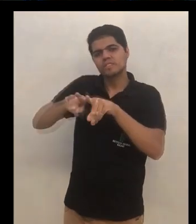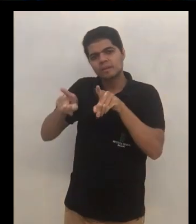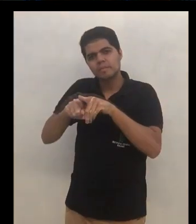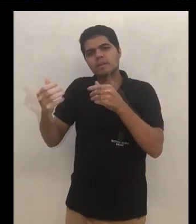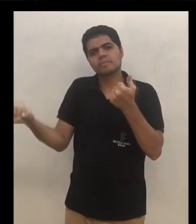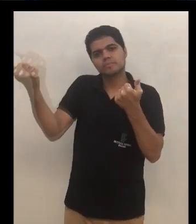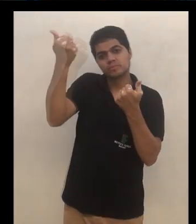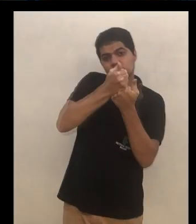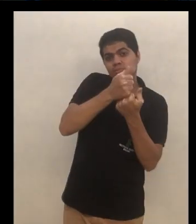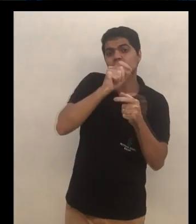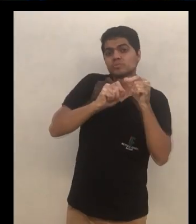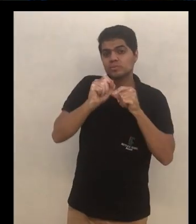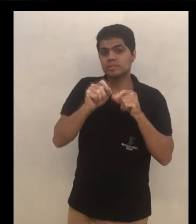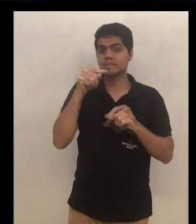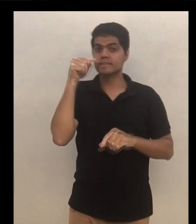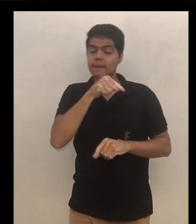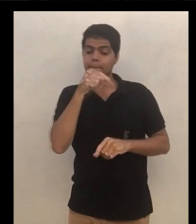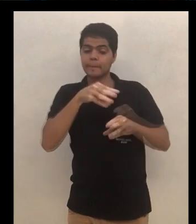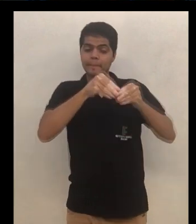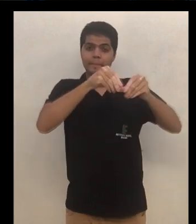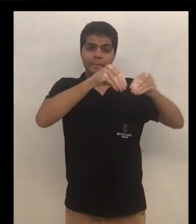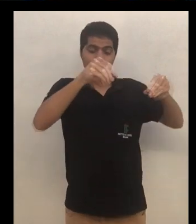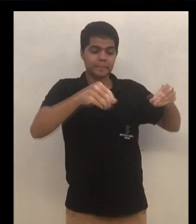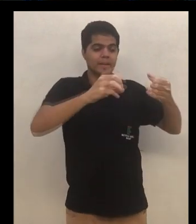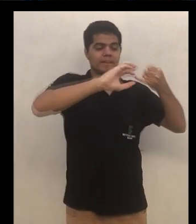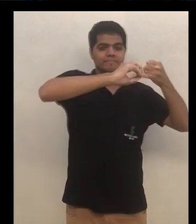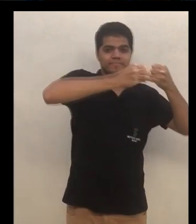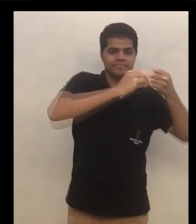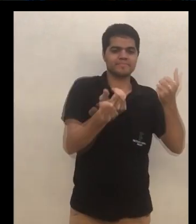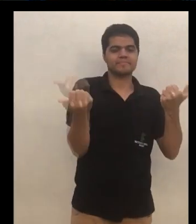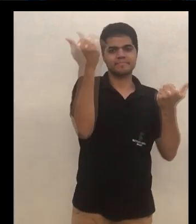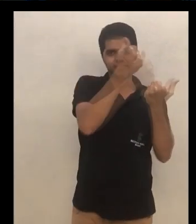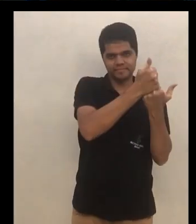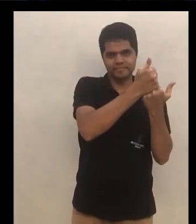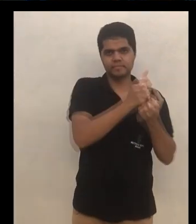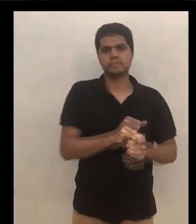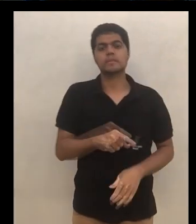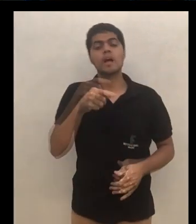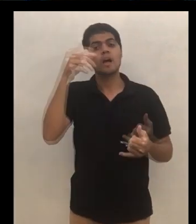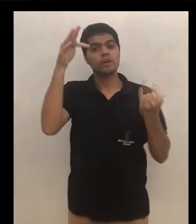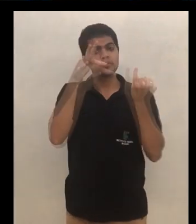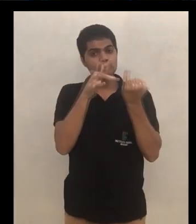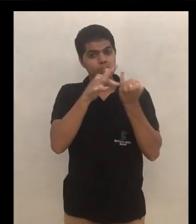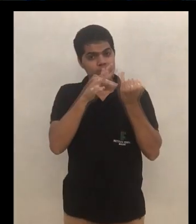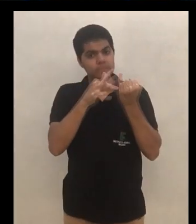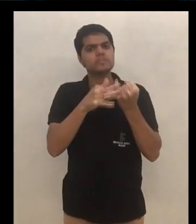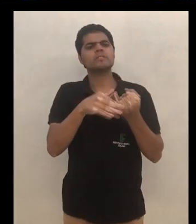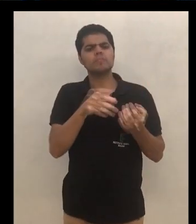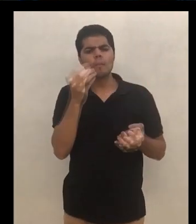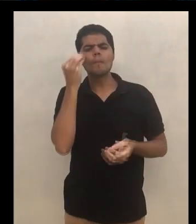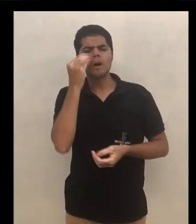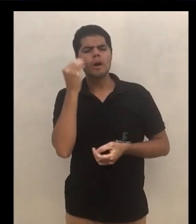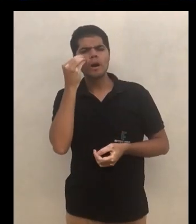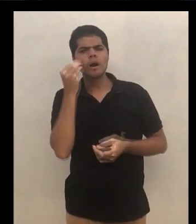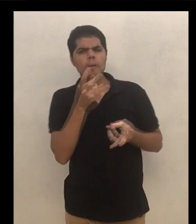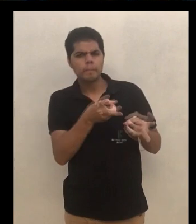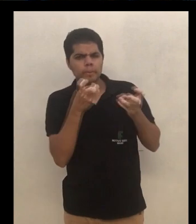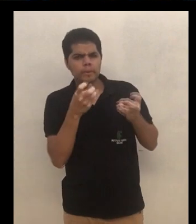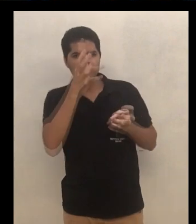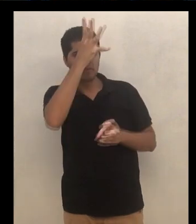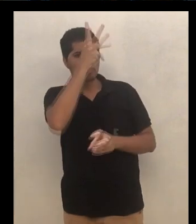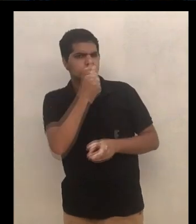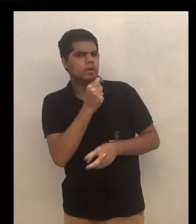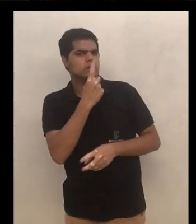que substitui a soja. Nós fizemos essa experiência no Instituto com o vermelho pesadão, os resultados foram